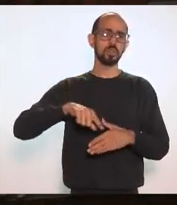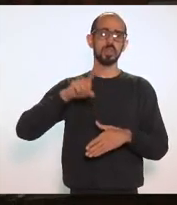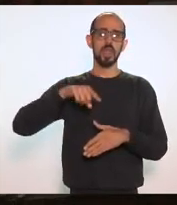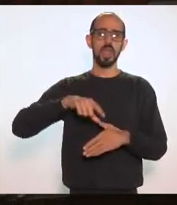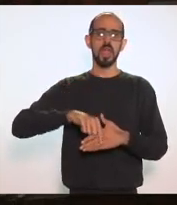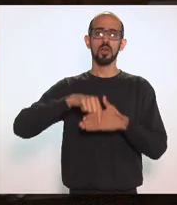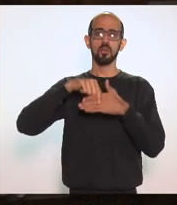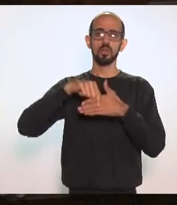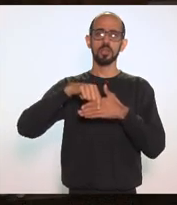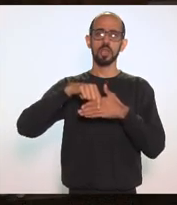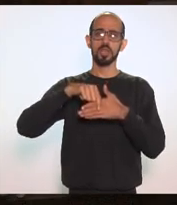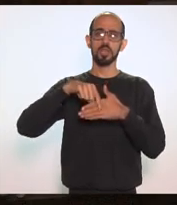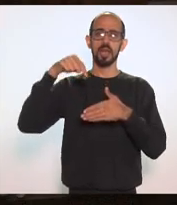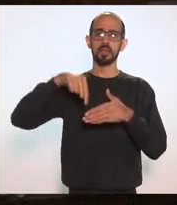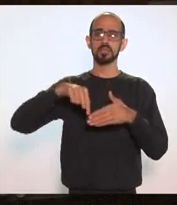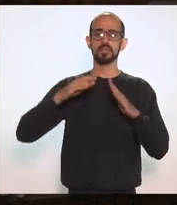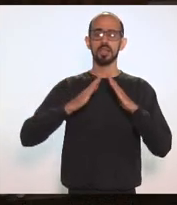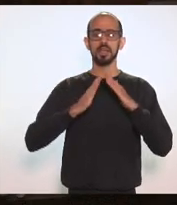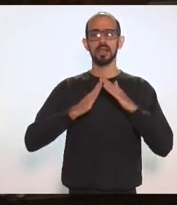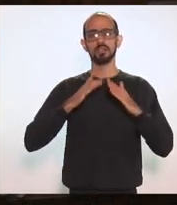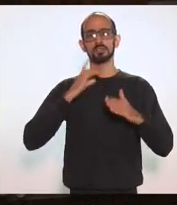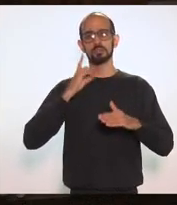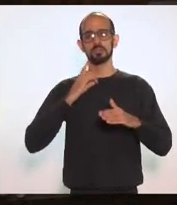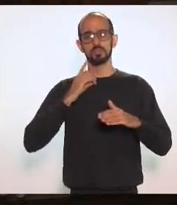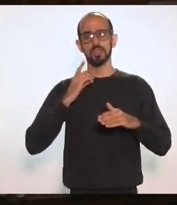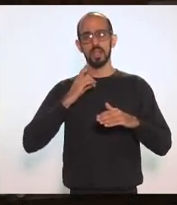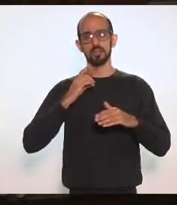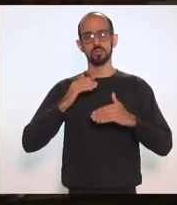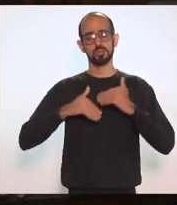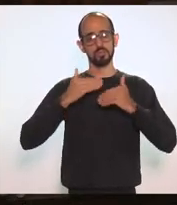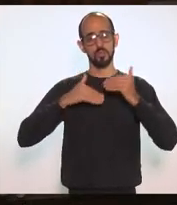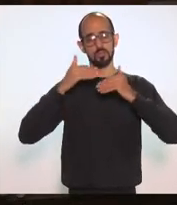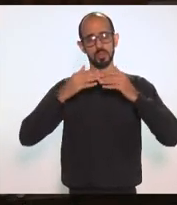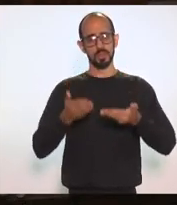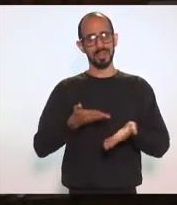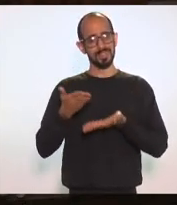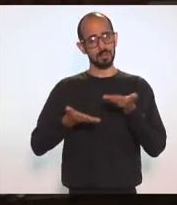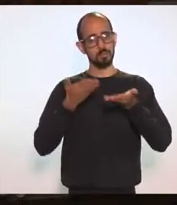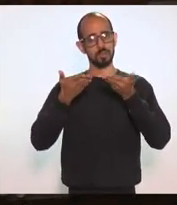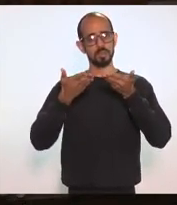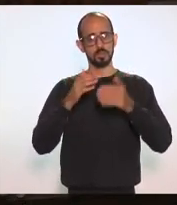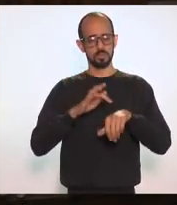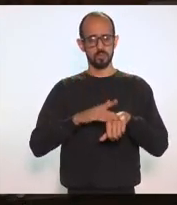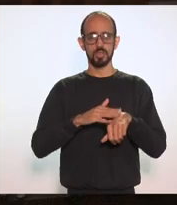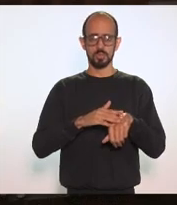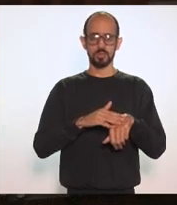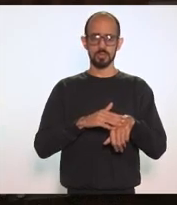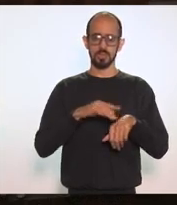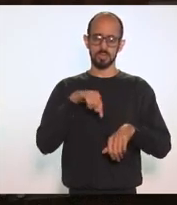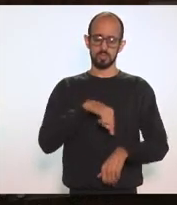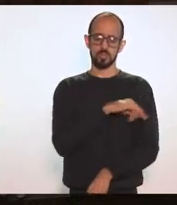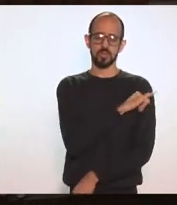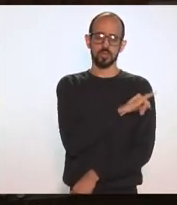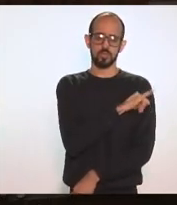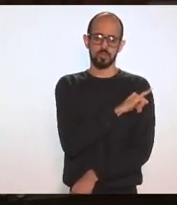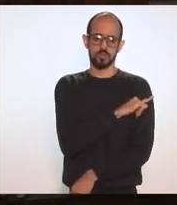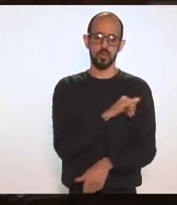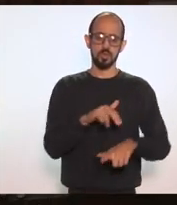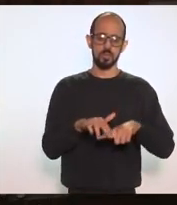liderou aqui na Assembleia Legislativa os movimentos de enfrentamento à tuberculose no Rio de Janeiro. Por isso, quero